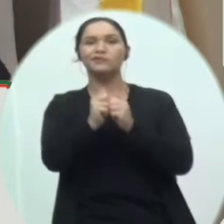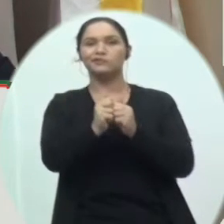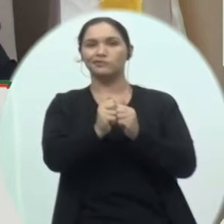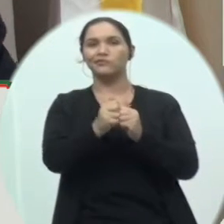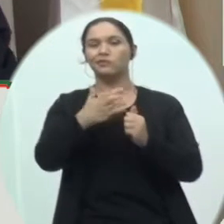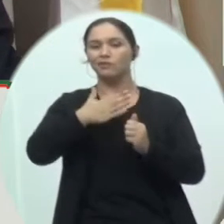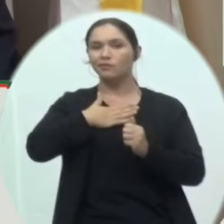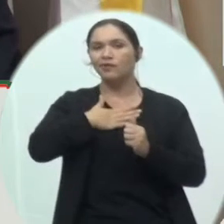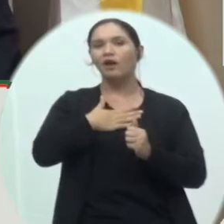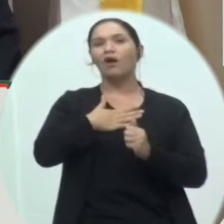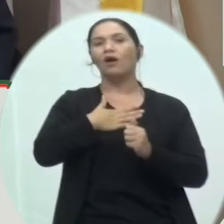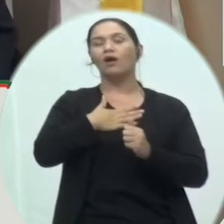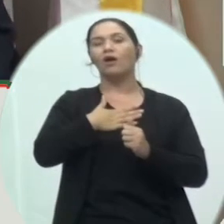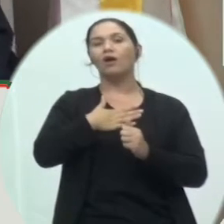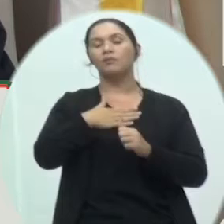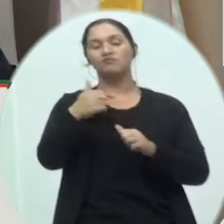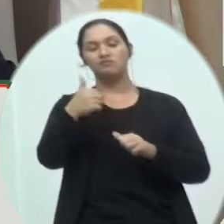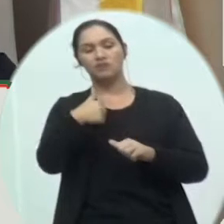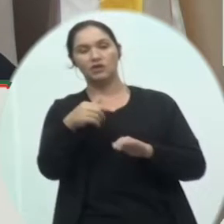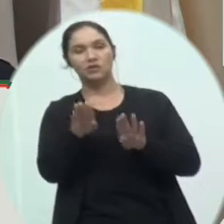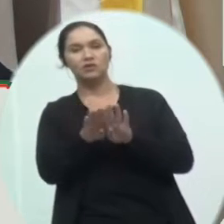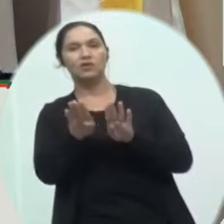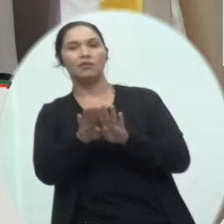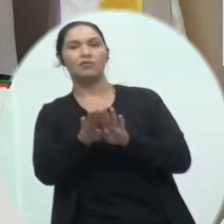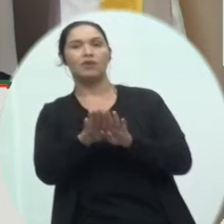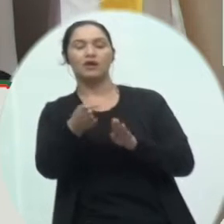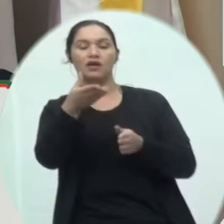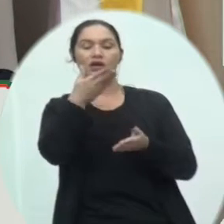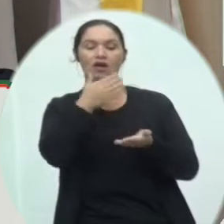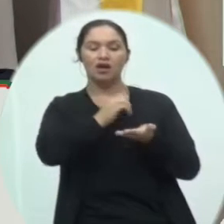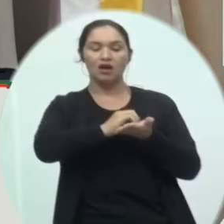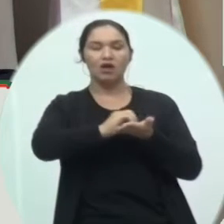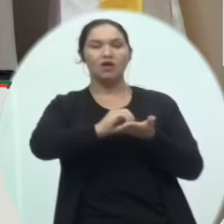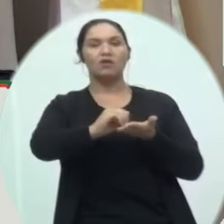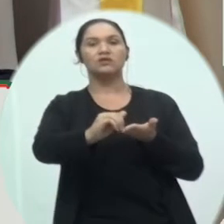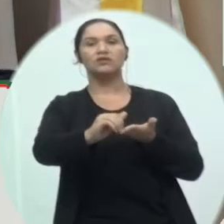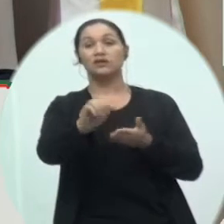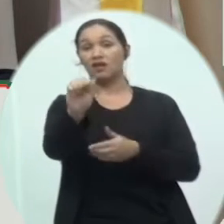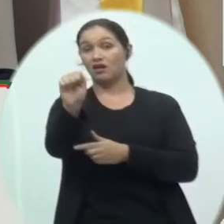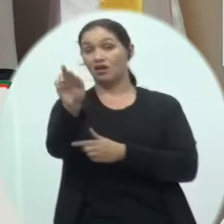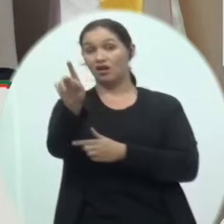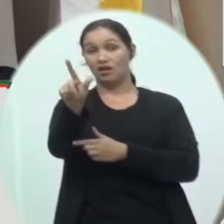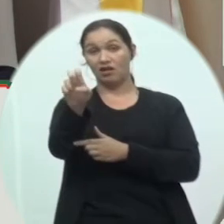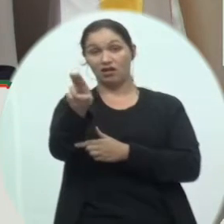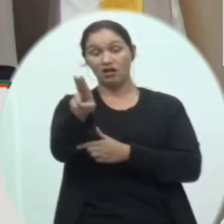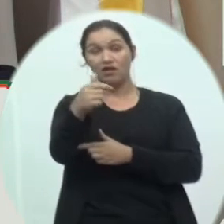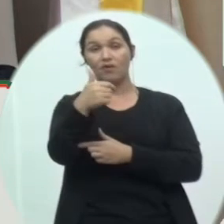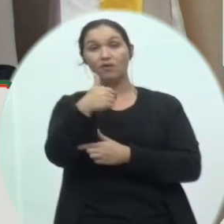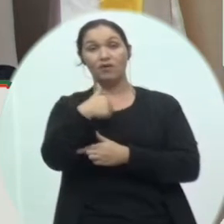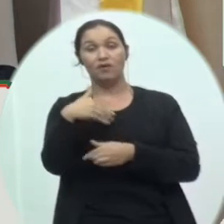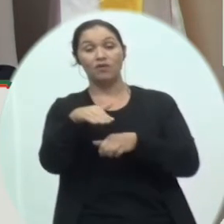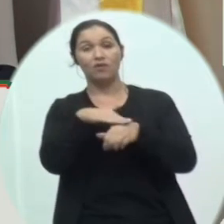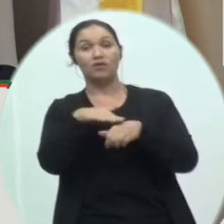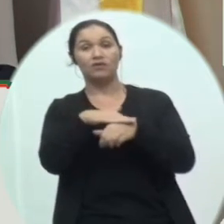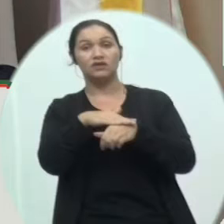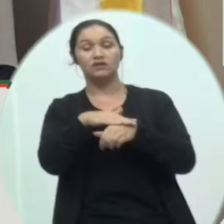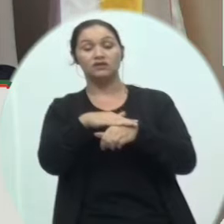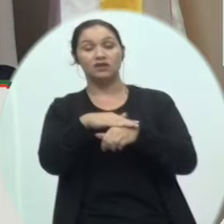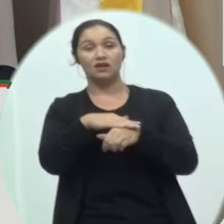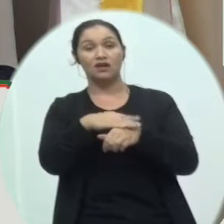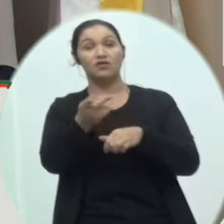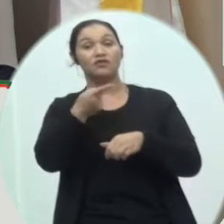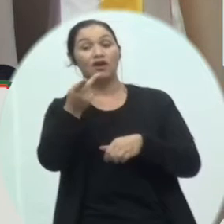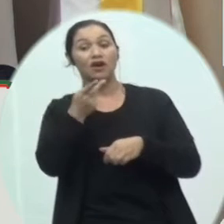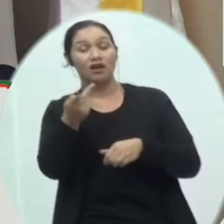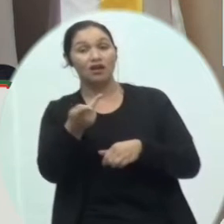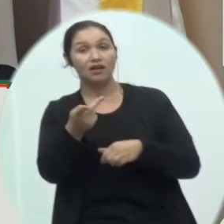o secretário Ariel da Silveira, comentei a respeito, ele ficou quieto, não comentou nada, mas o que ela